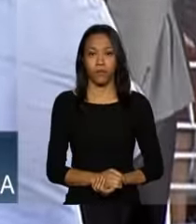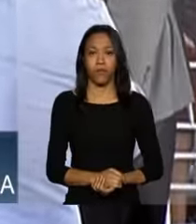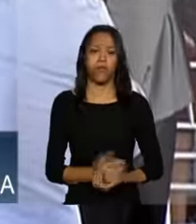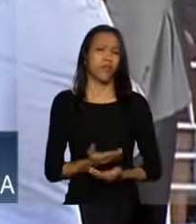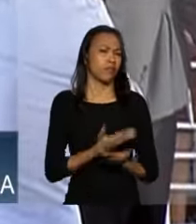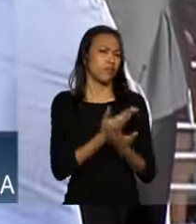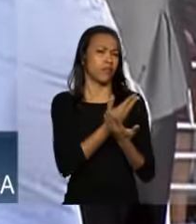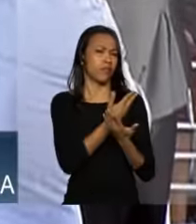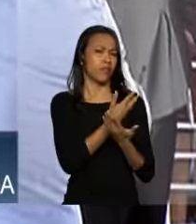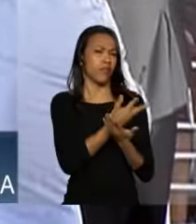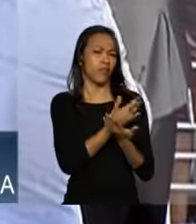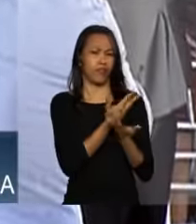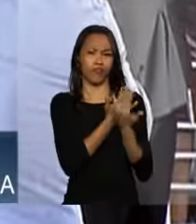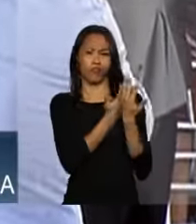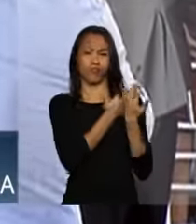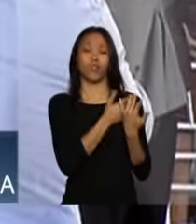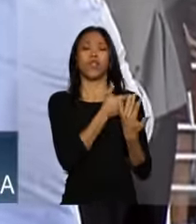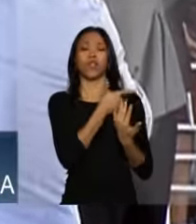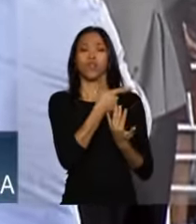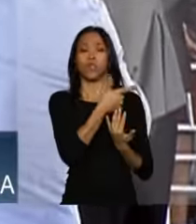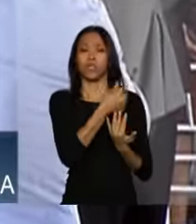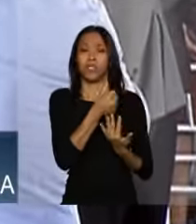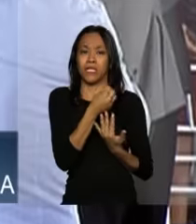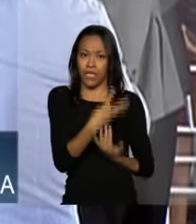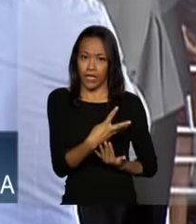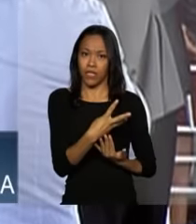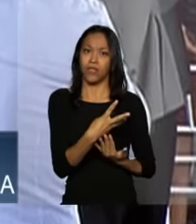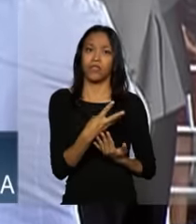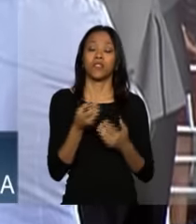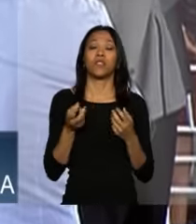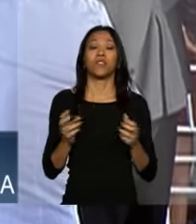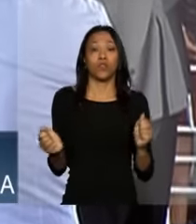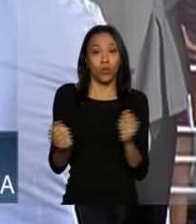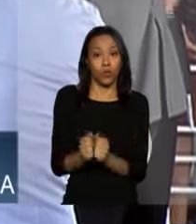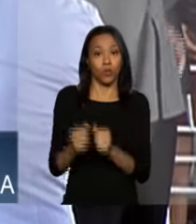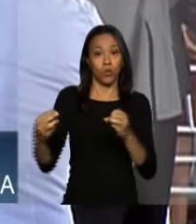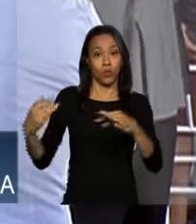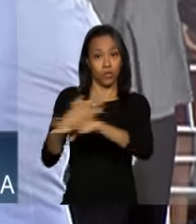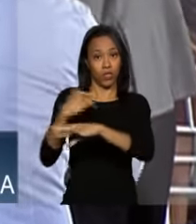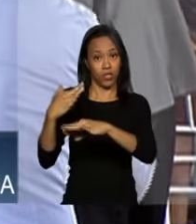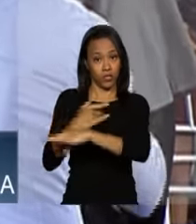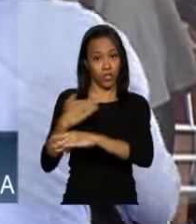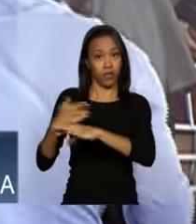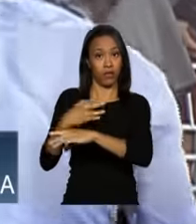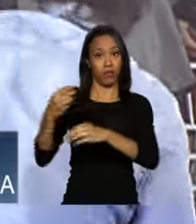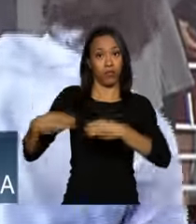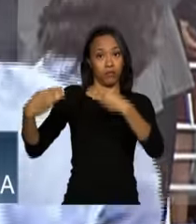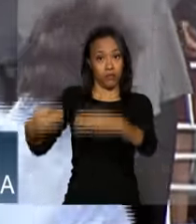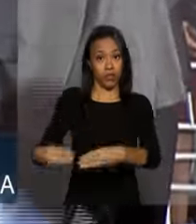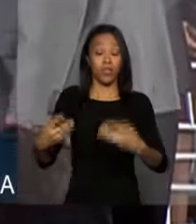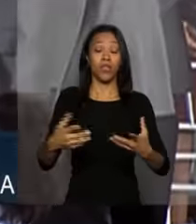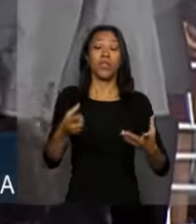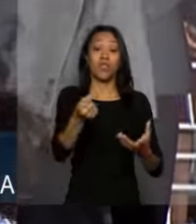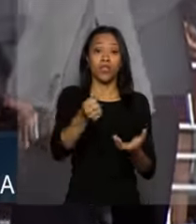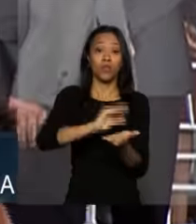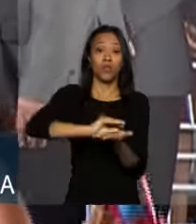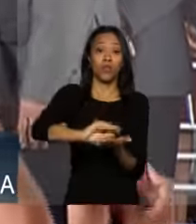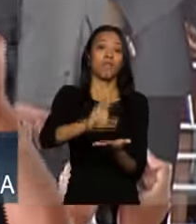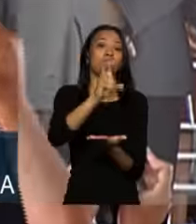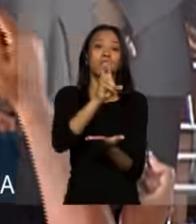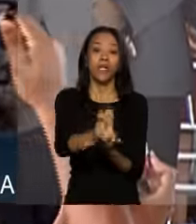Desde 2003, o governo federal mantém, por meio do Ministério das Cidades, uma carteira de investimentos de